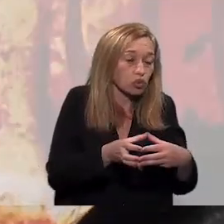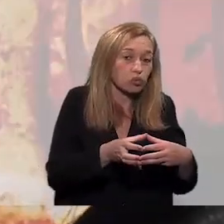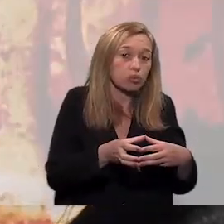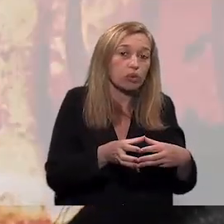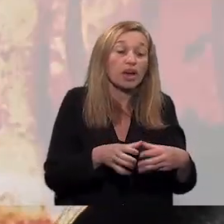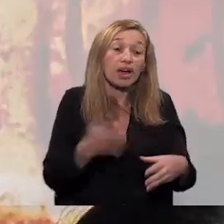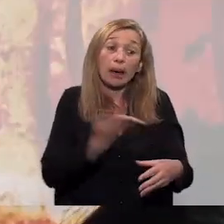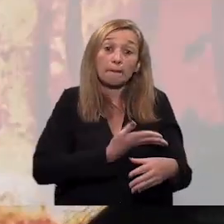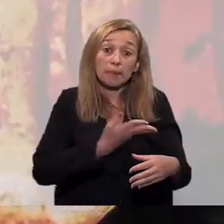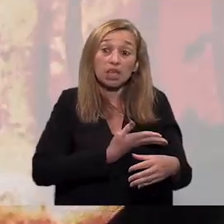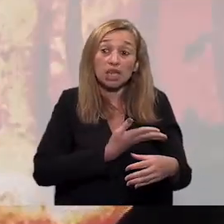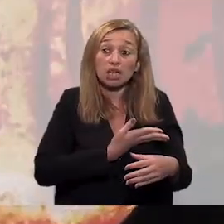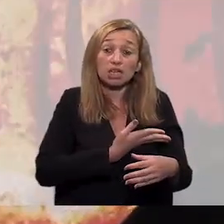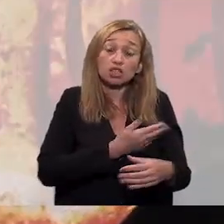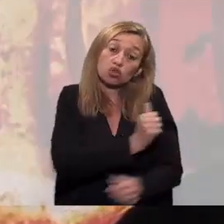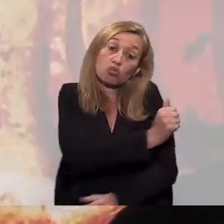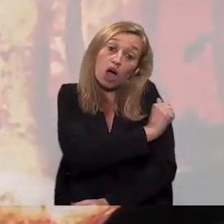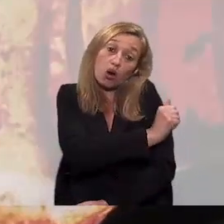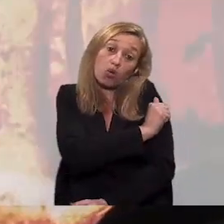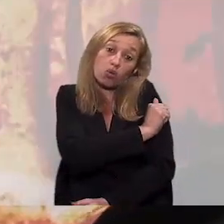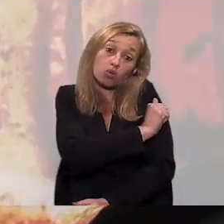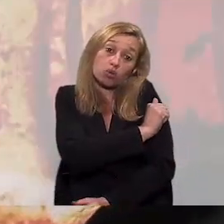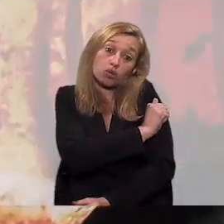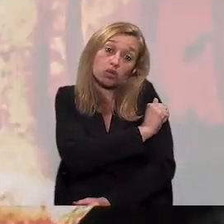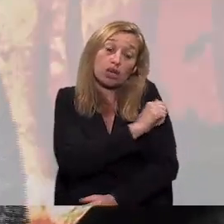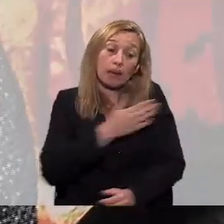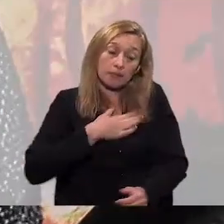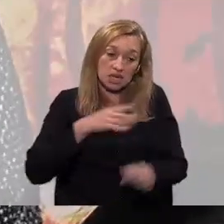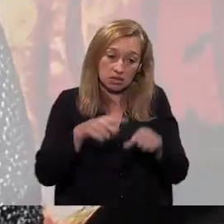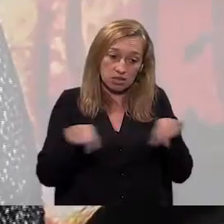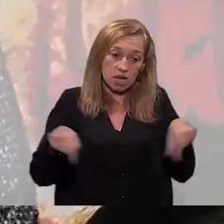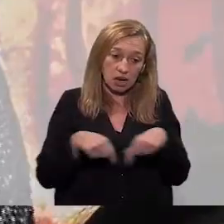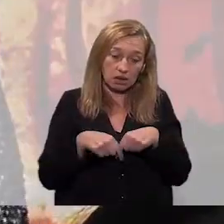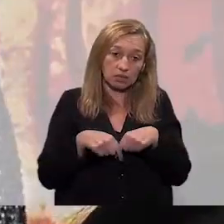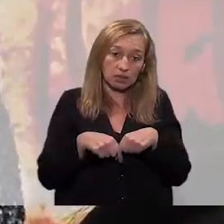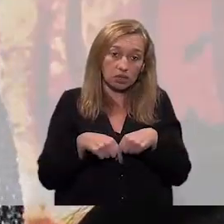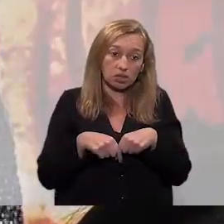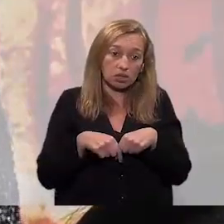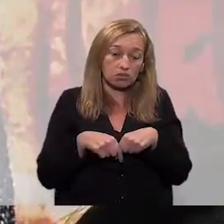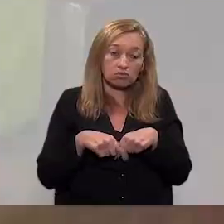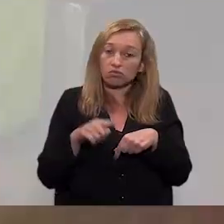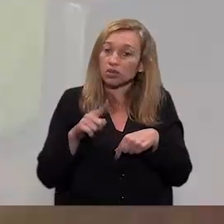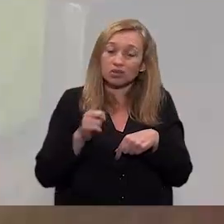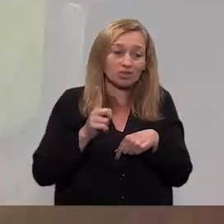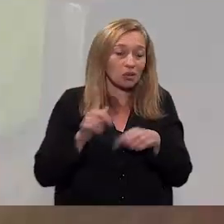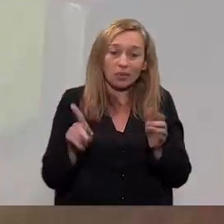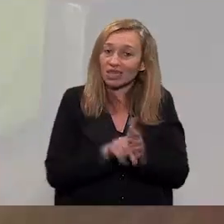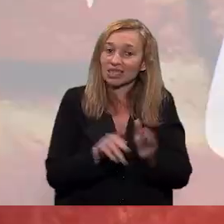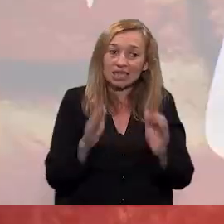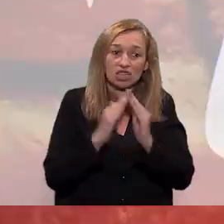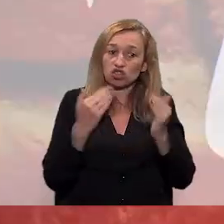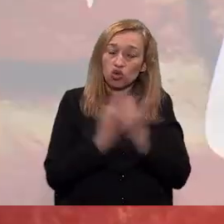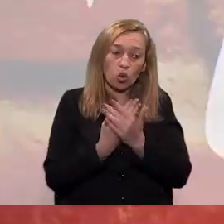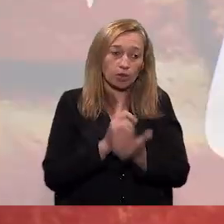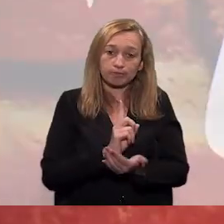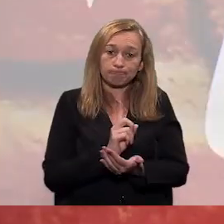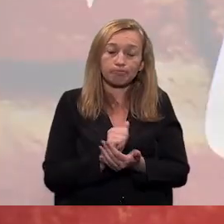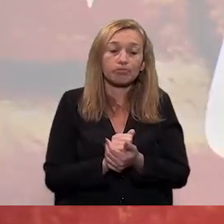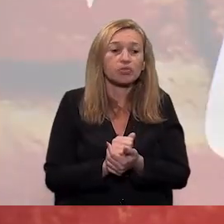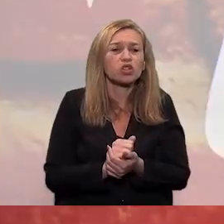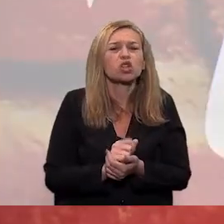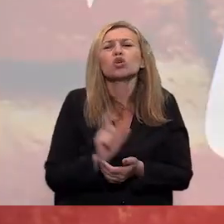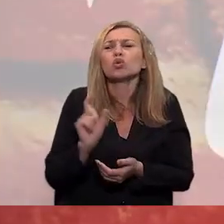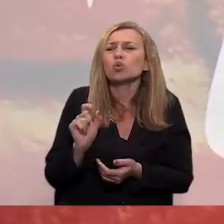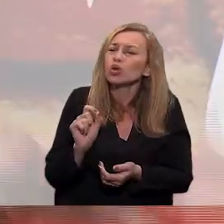criou a comunidade era amiga de uma aluna que era da minha sala. Ou seja, nem era da escola. Nem era da